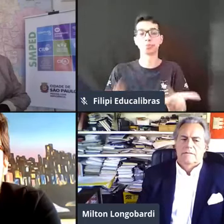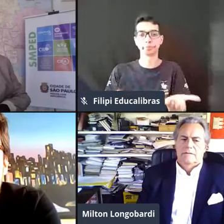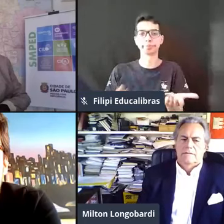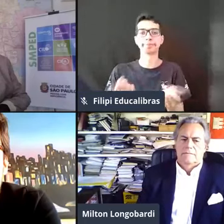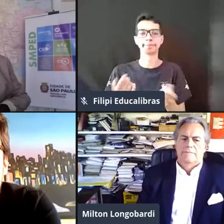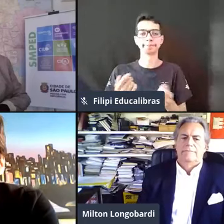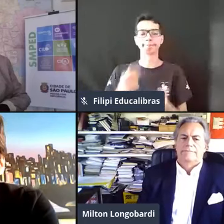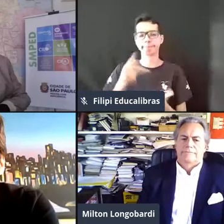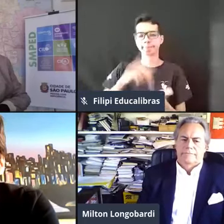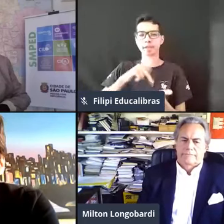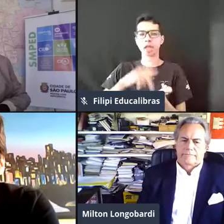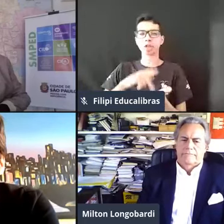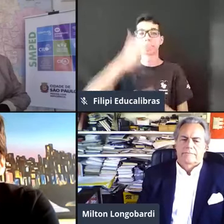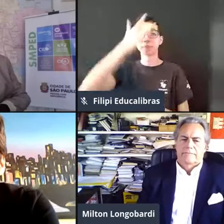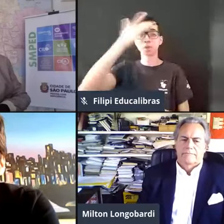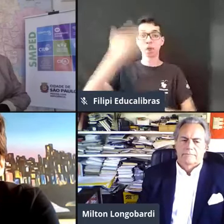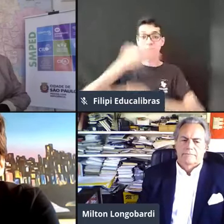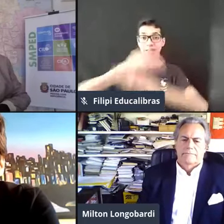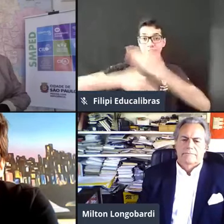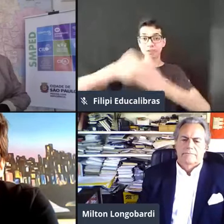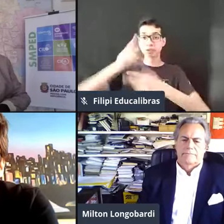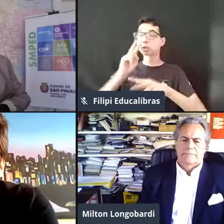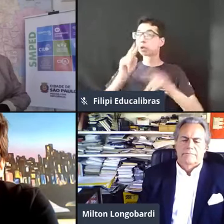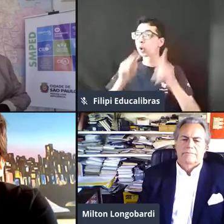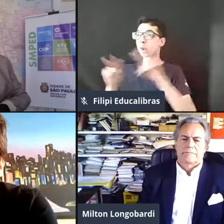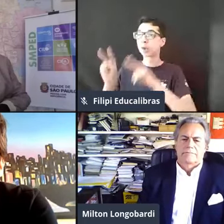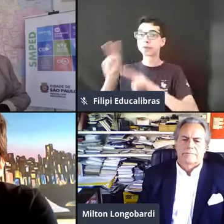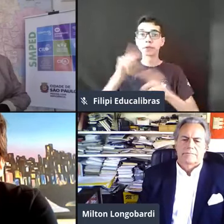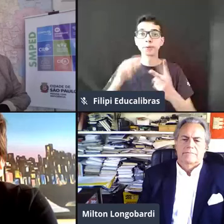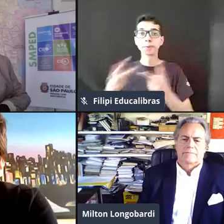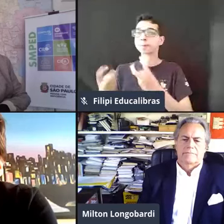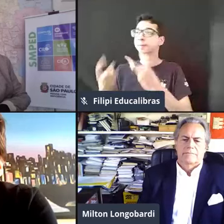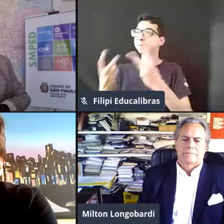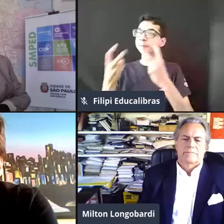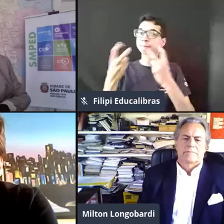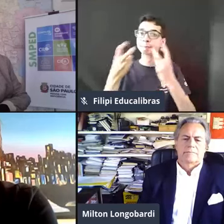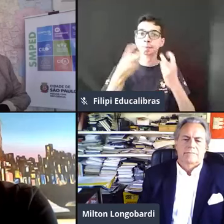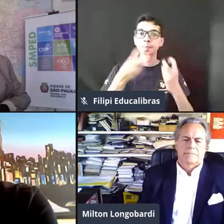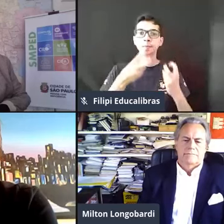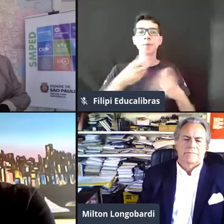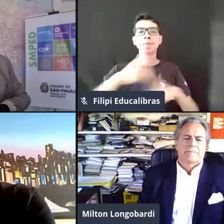muda e ela nos torna mais humanos.